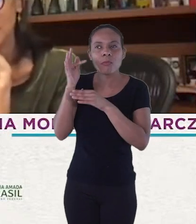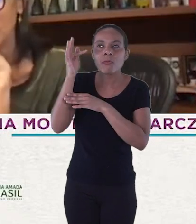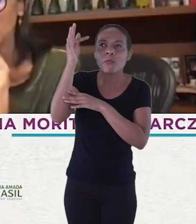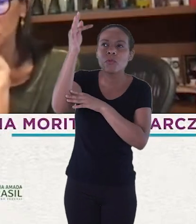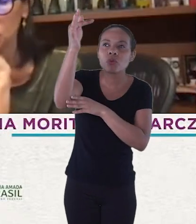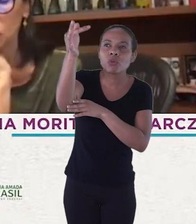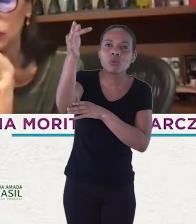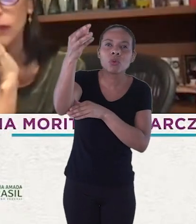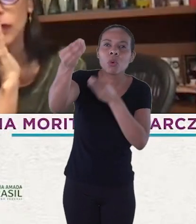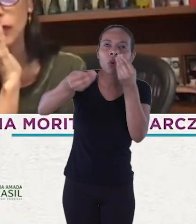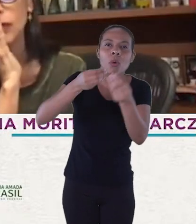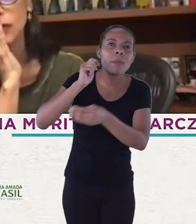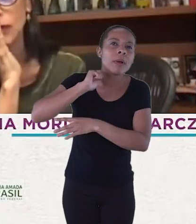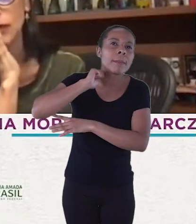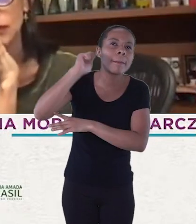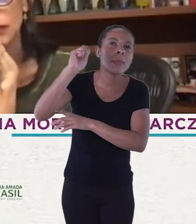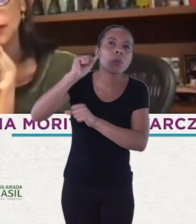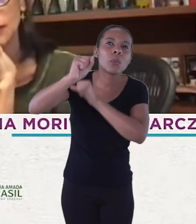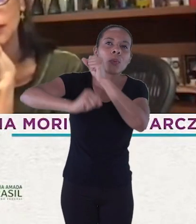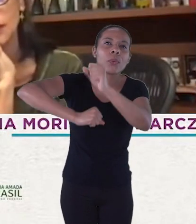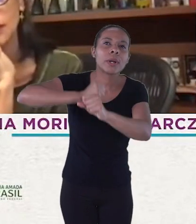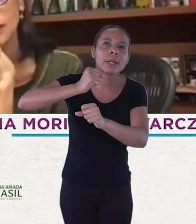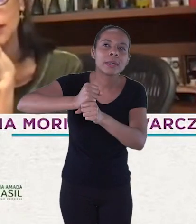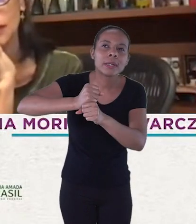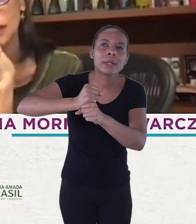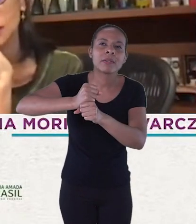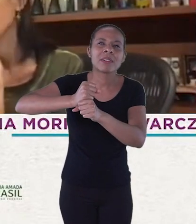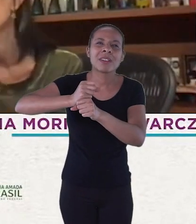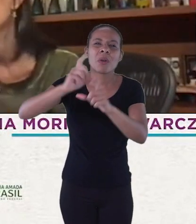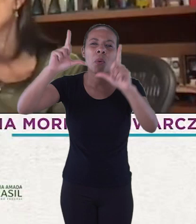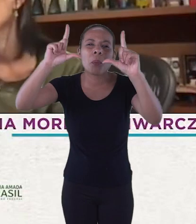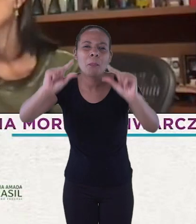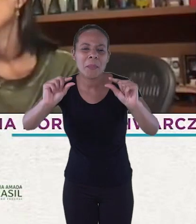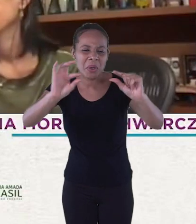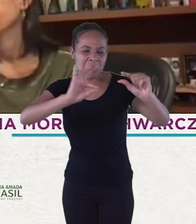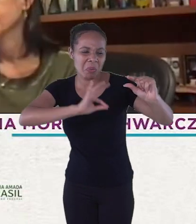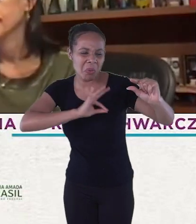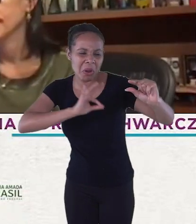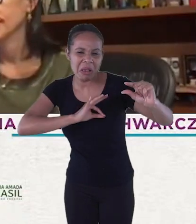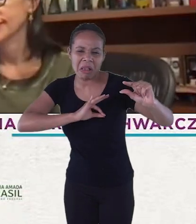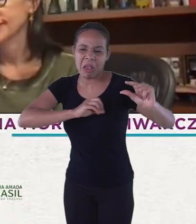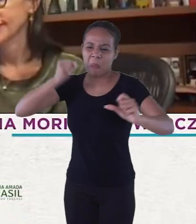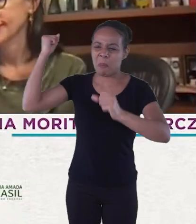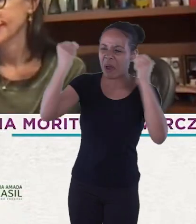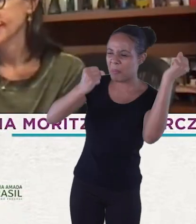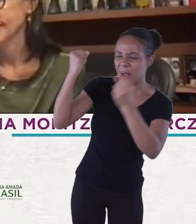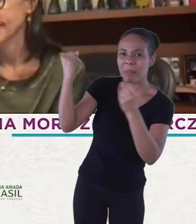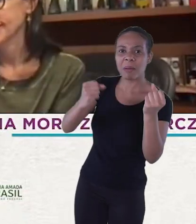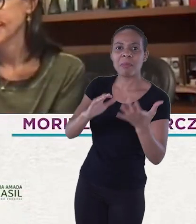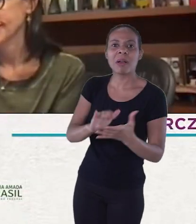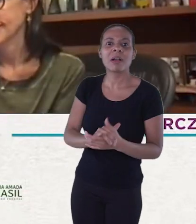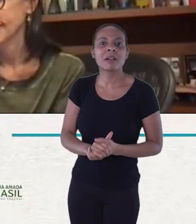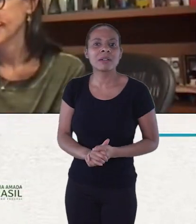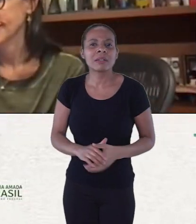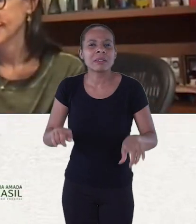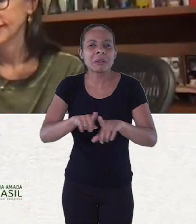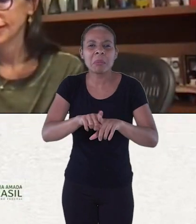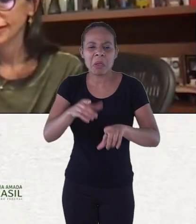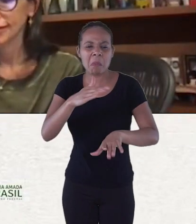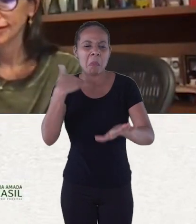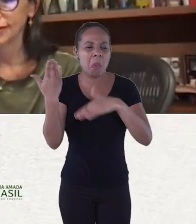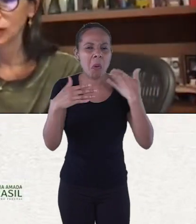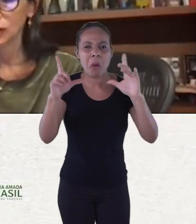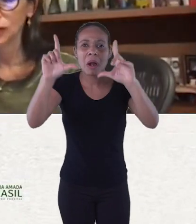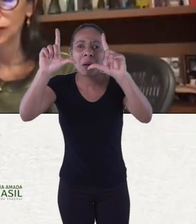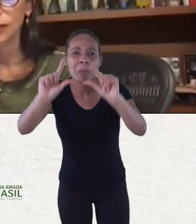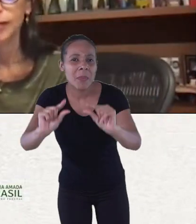menos letalidade policial, com menos morte, enfim, emprego para todo mundo e